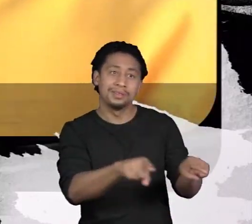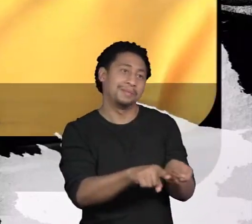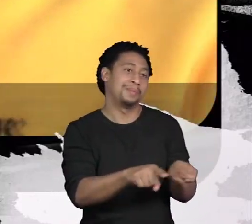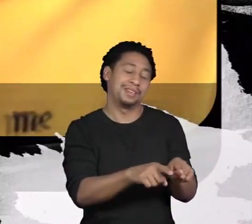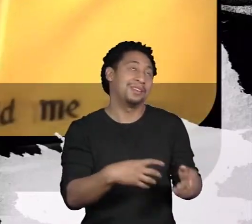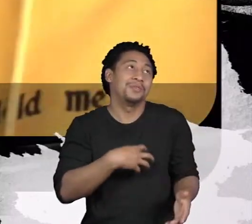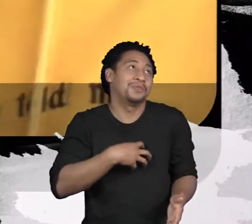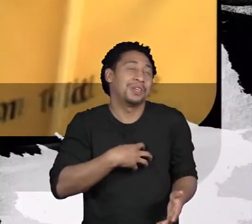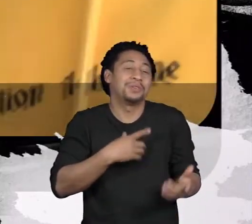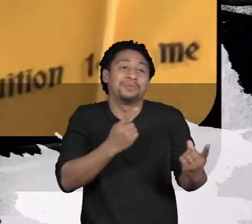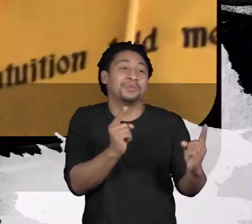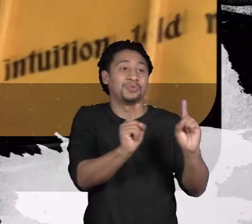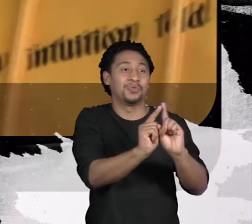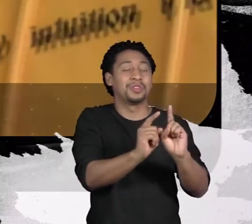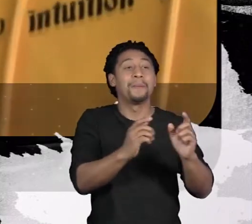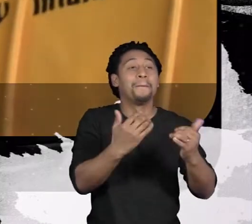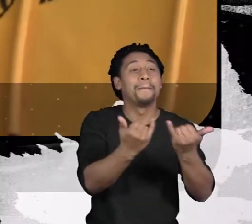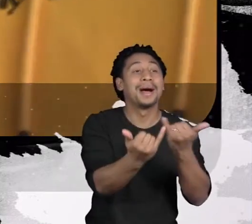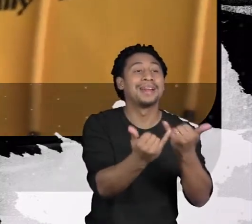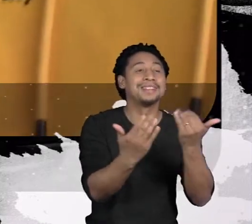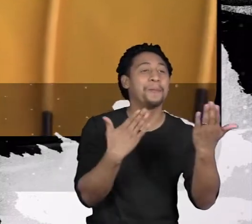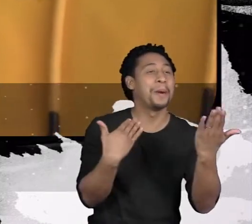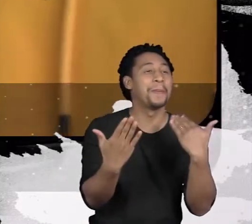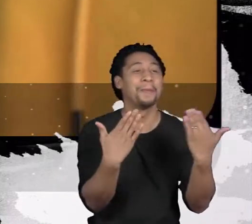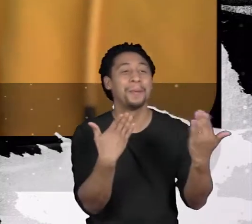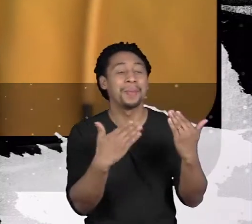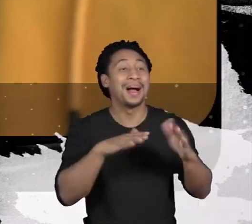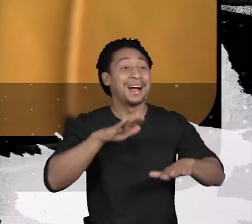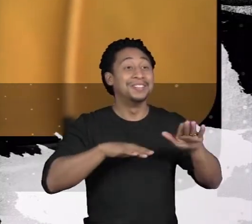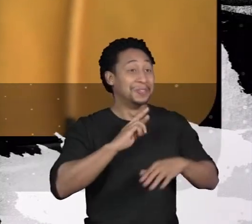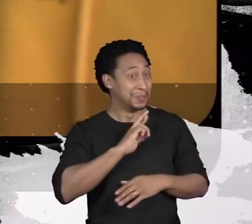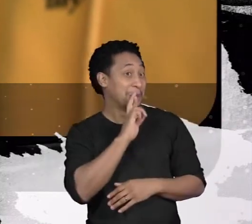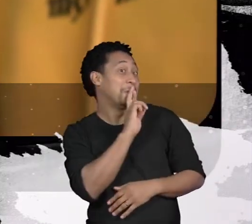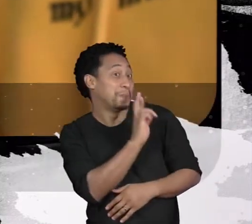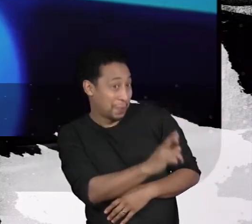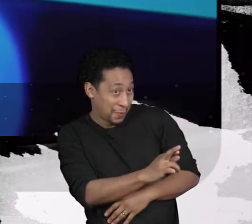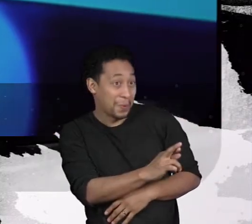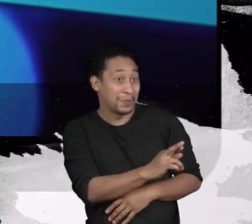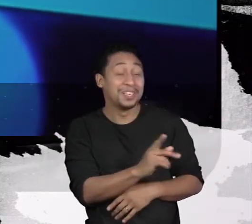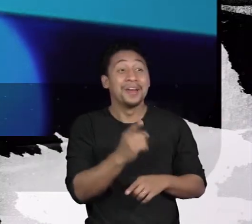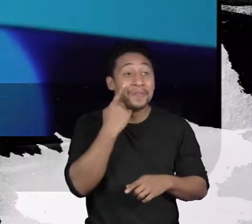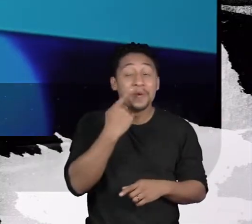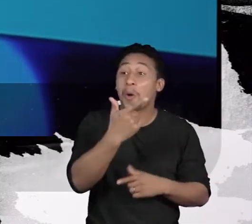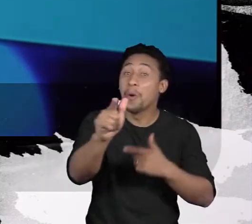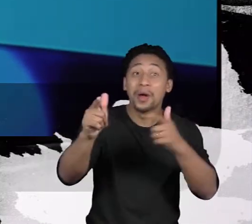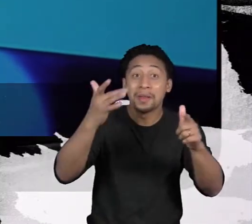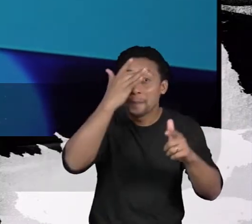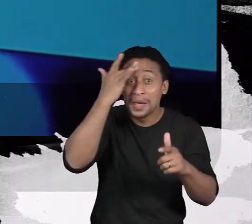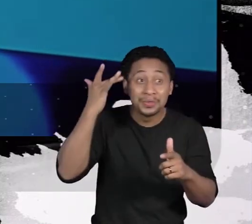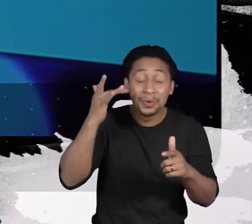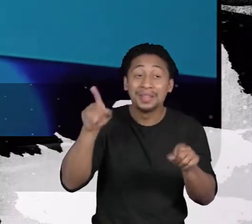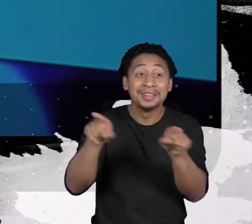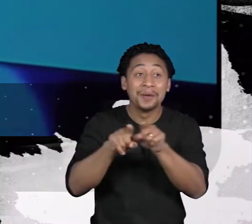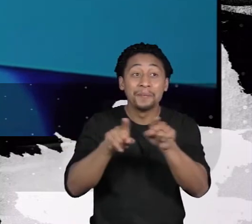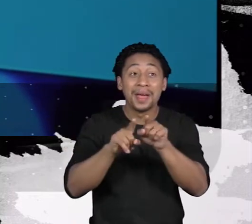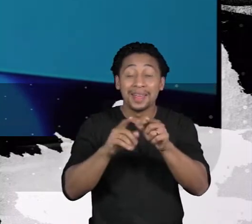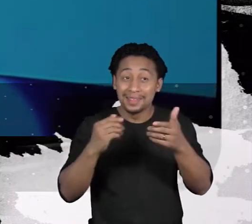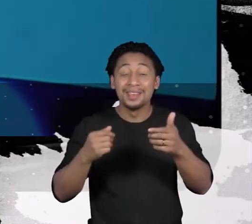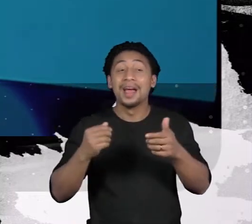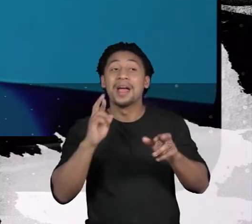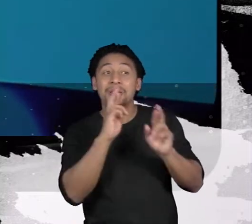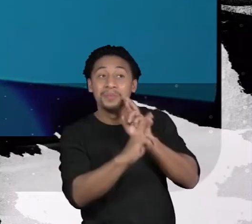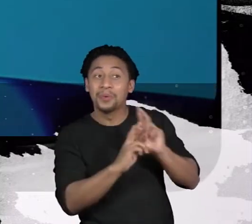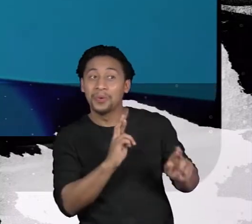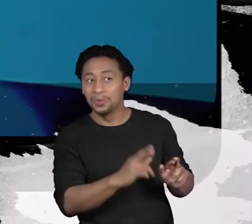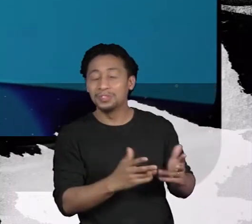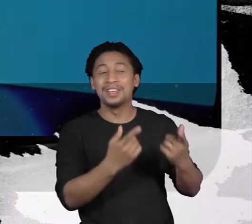já tem uma relação diferente, né? Hoje a gente consegue ver os estúdios. Então acho que brilha ainda mais os olhos. A gente vê os locutores, ouvir eles.